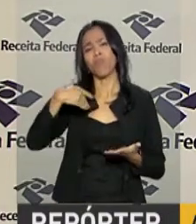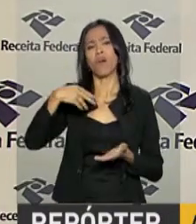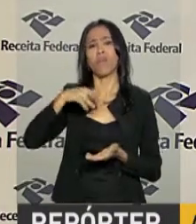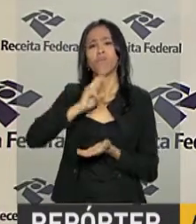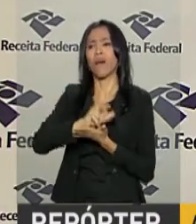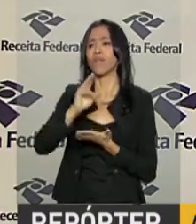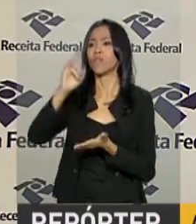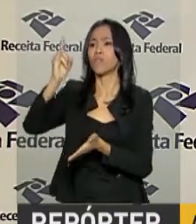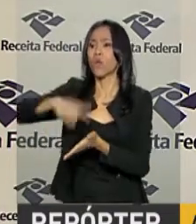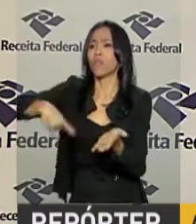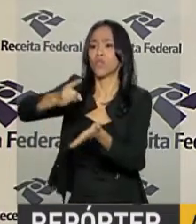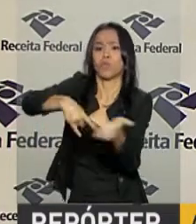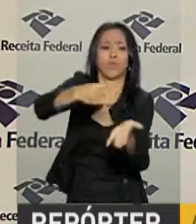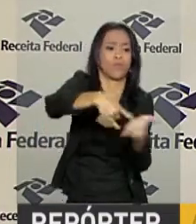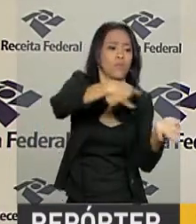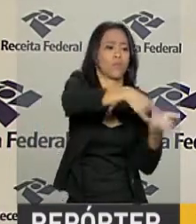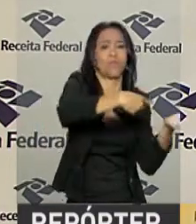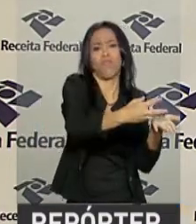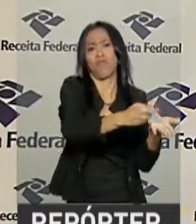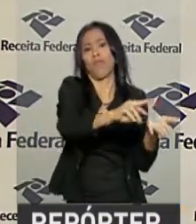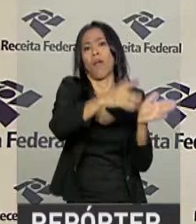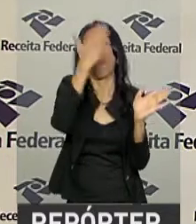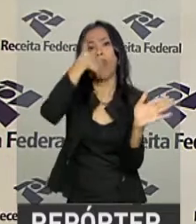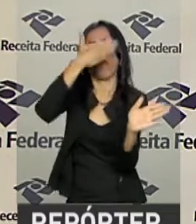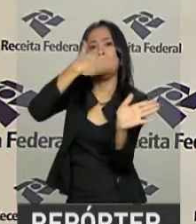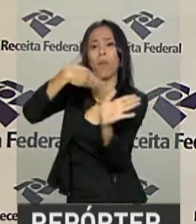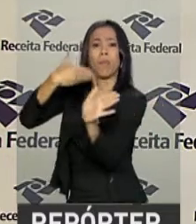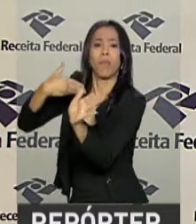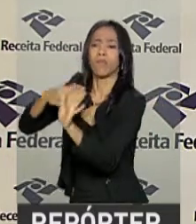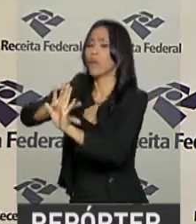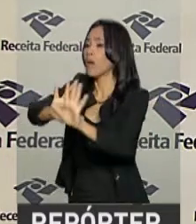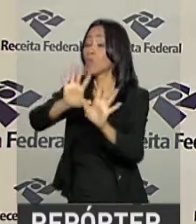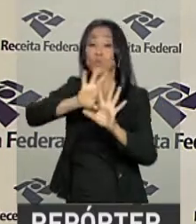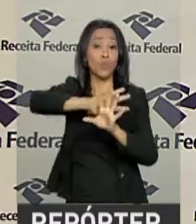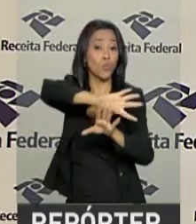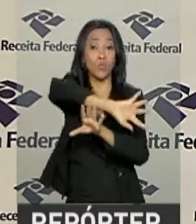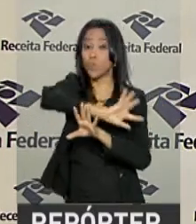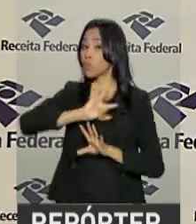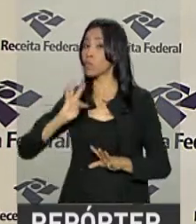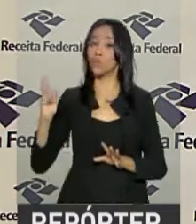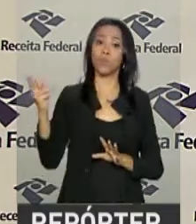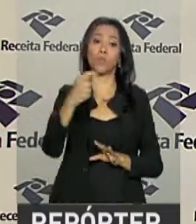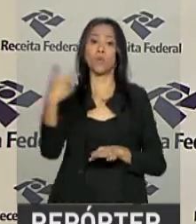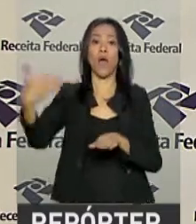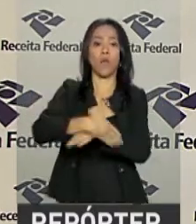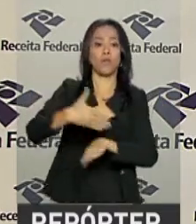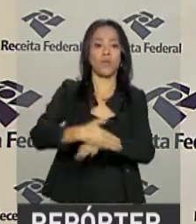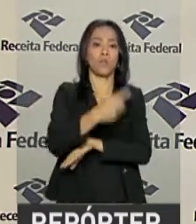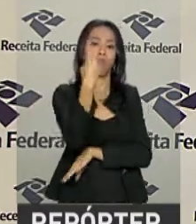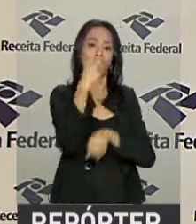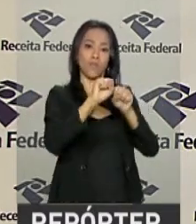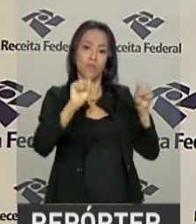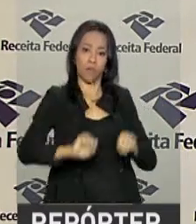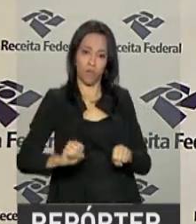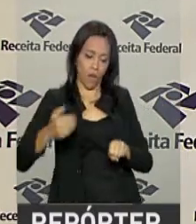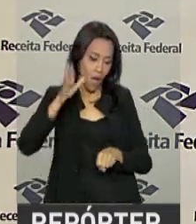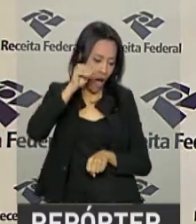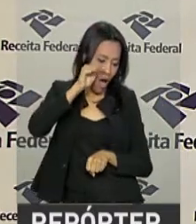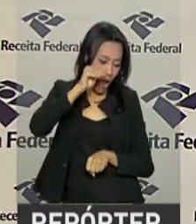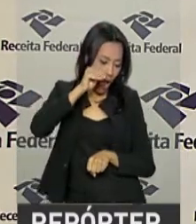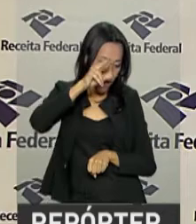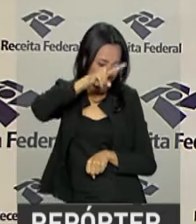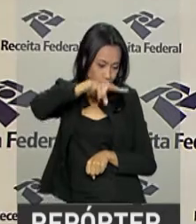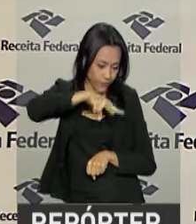a diferença seja informação dele está lá e todos terão acesso a essa informação tem direitos preservar seus